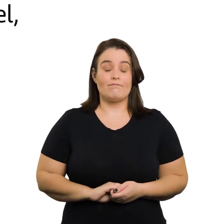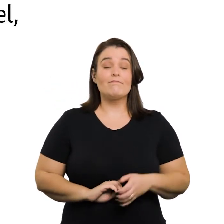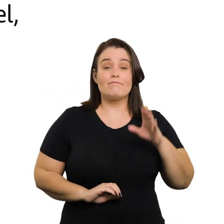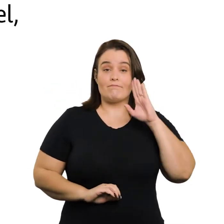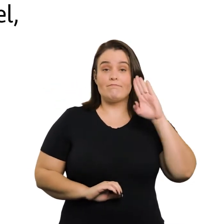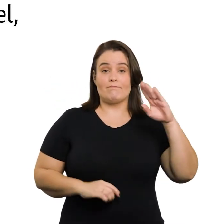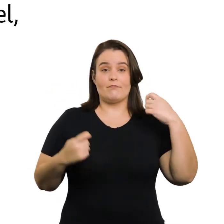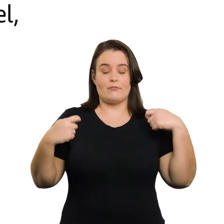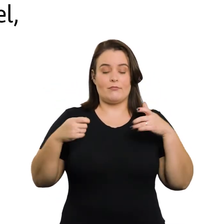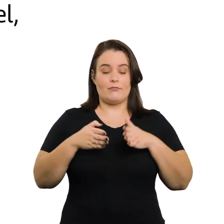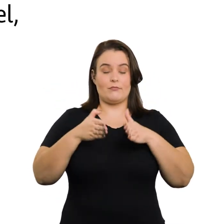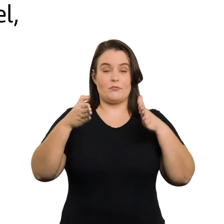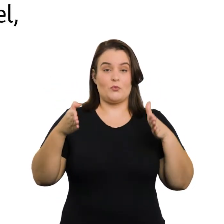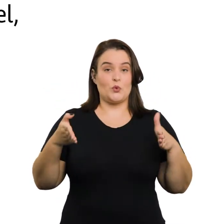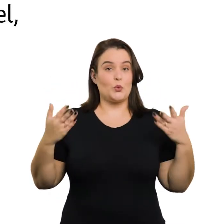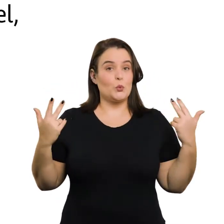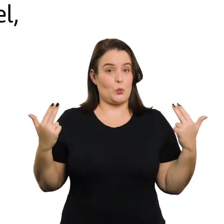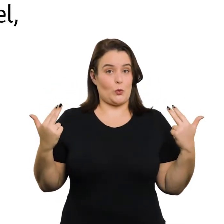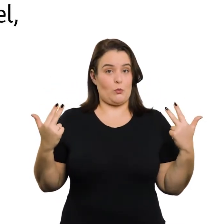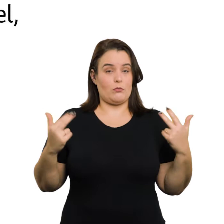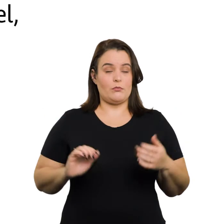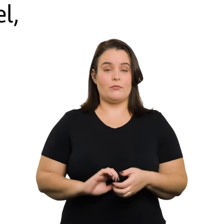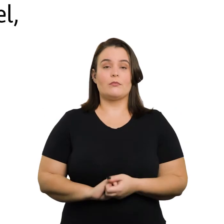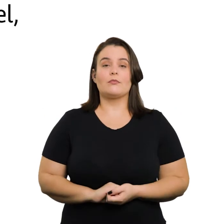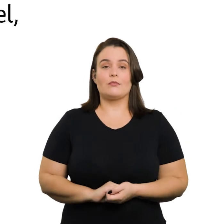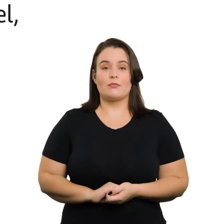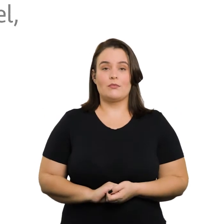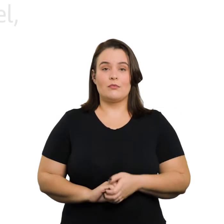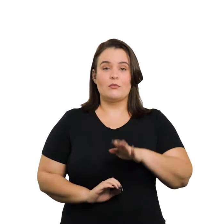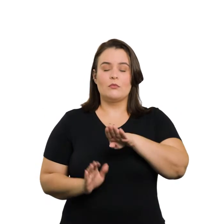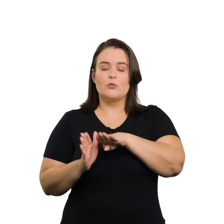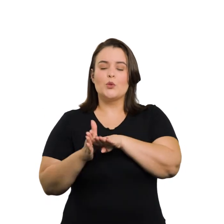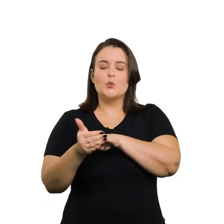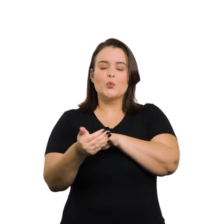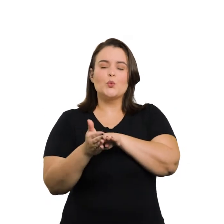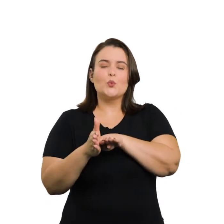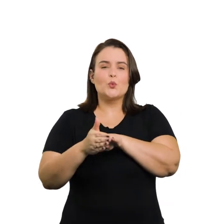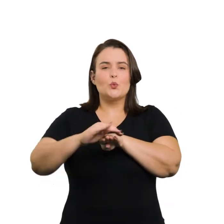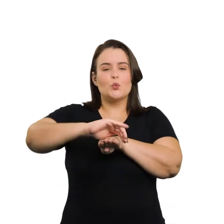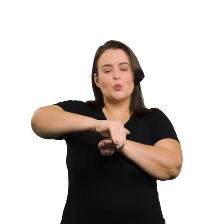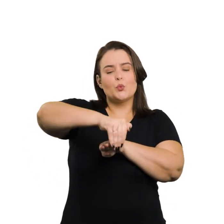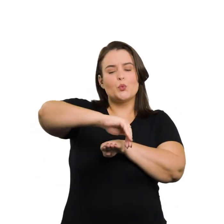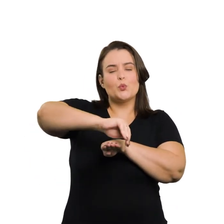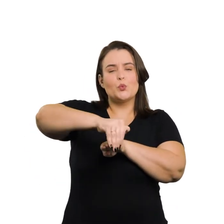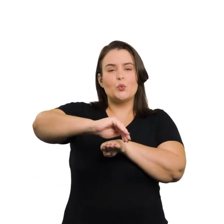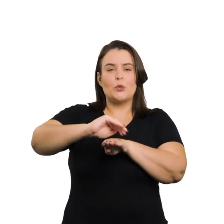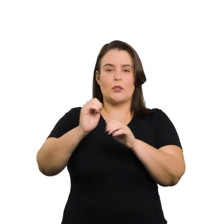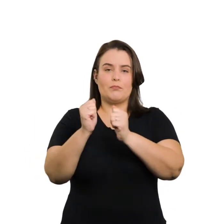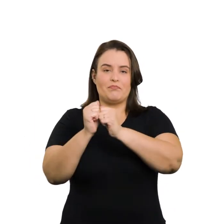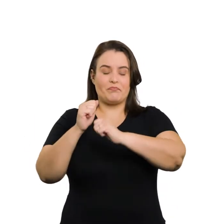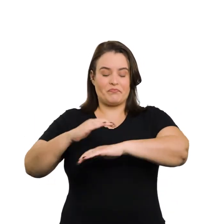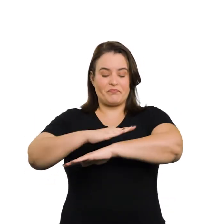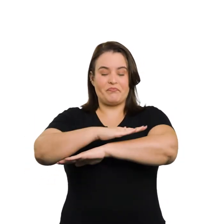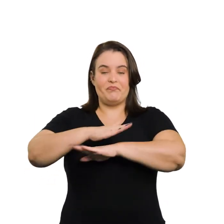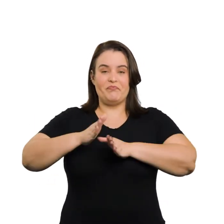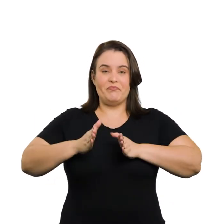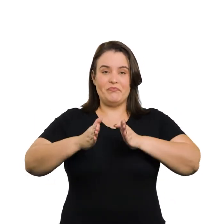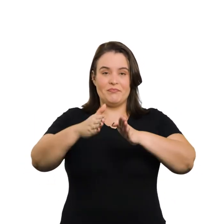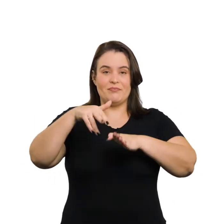8,33%. Preferencialmente larguras iguais. Cantos arredondados com o nível do